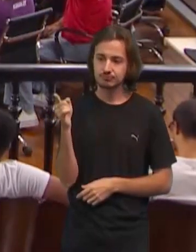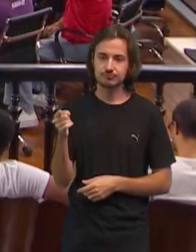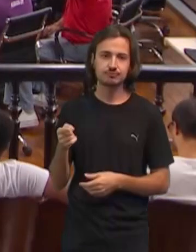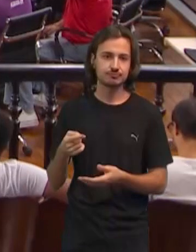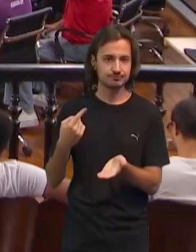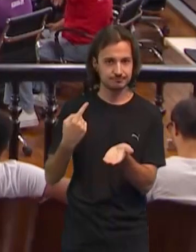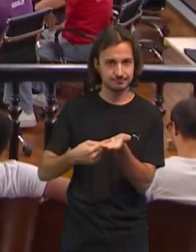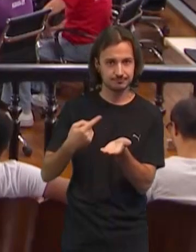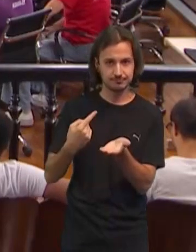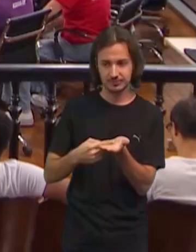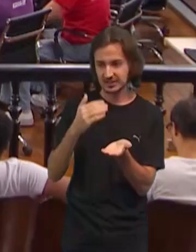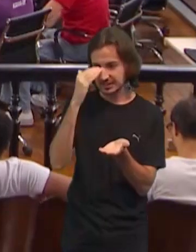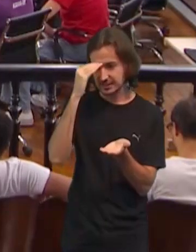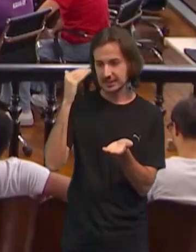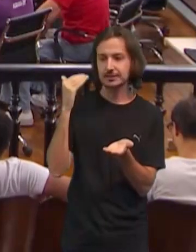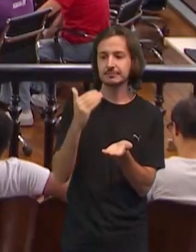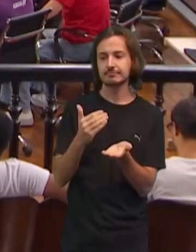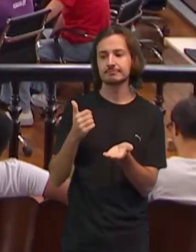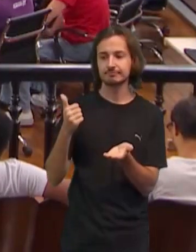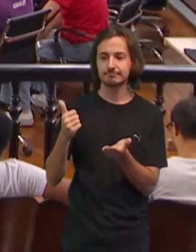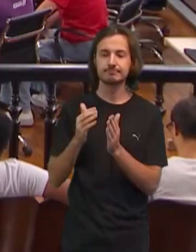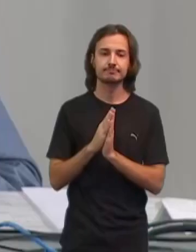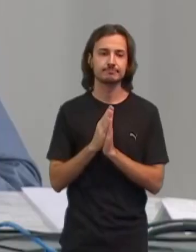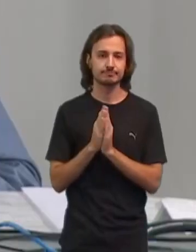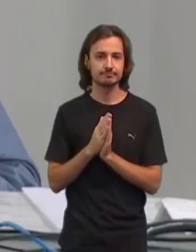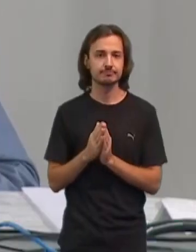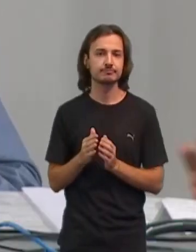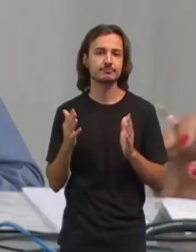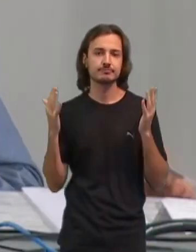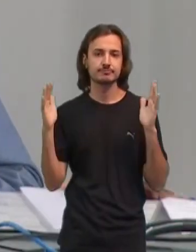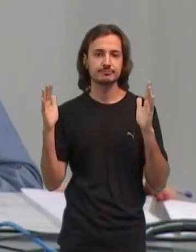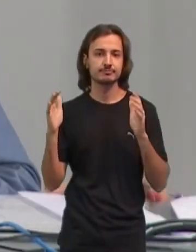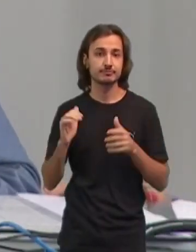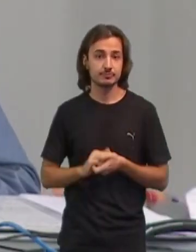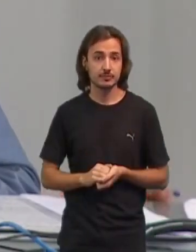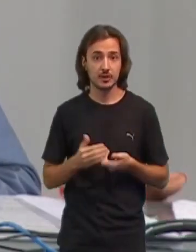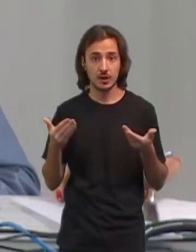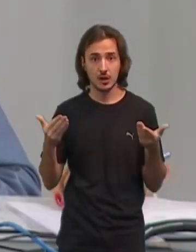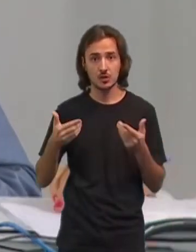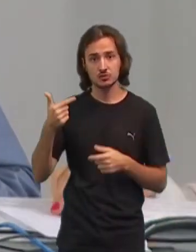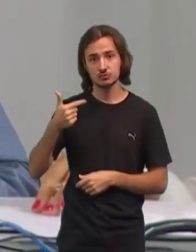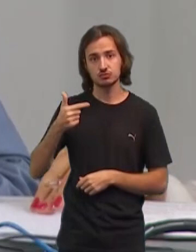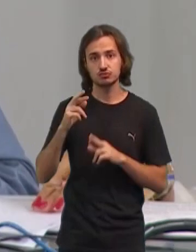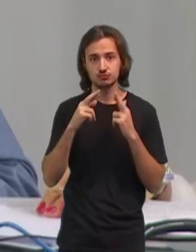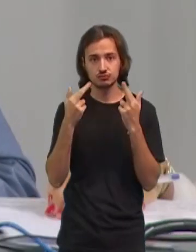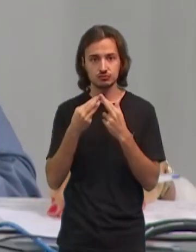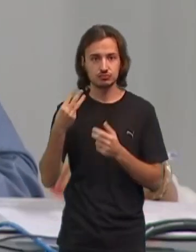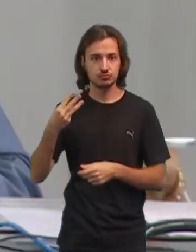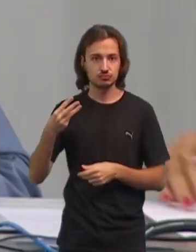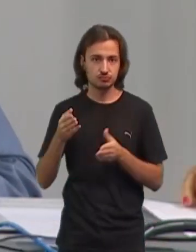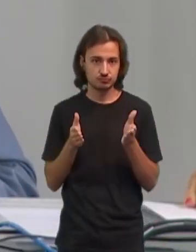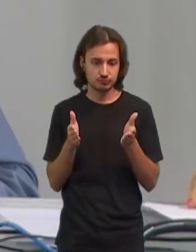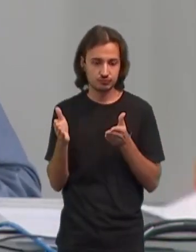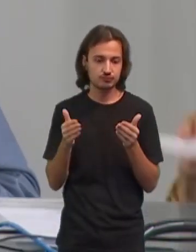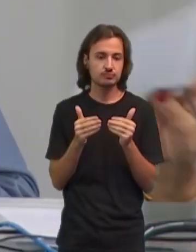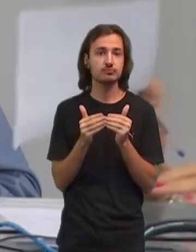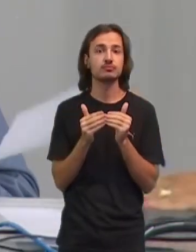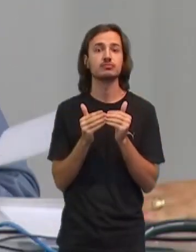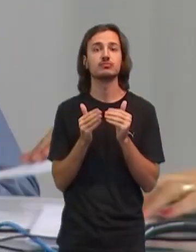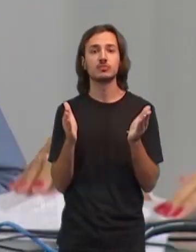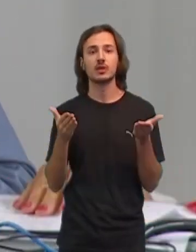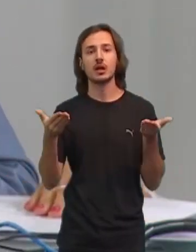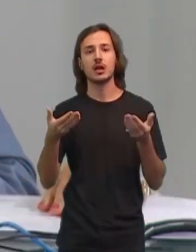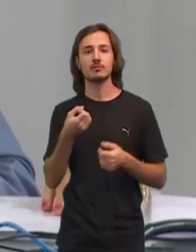faz presente já também, vereador Tiago Bonecão. Vamos, então, à abertura da segunda reunião ordinária do terceiro período. Passamos aqui para o